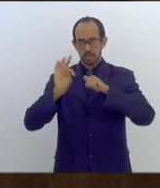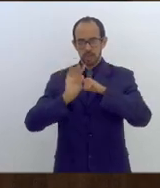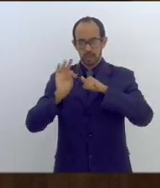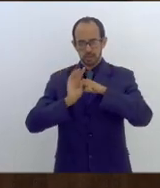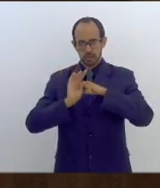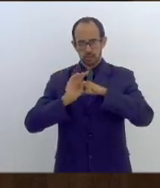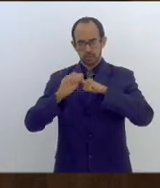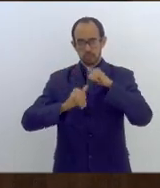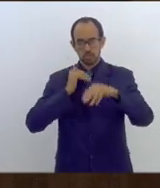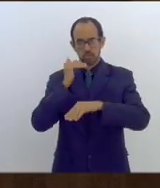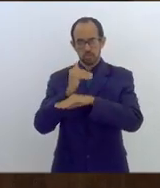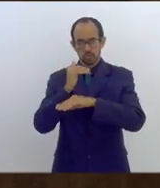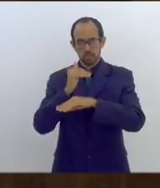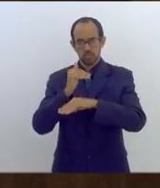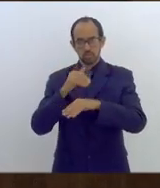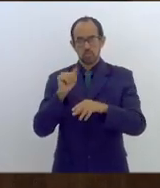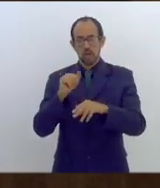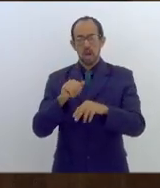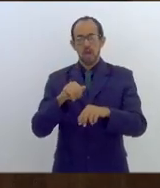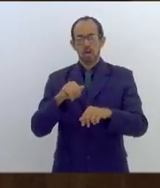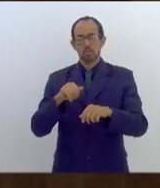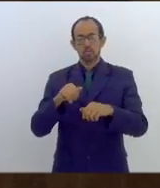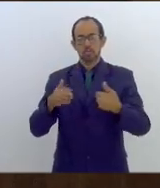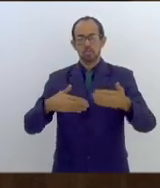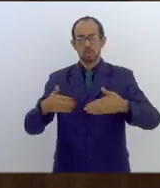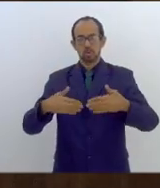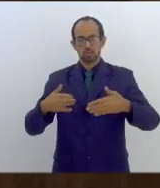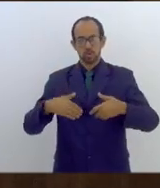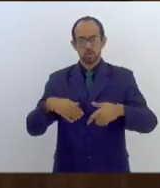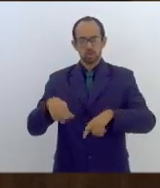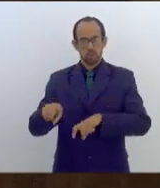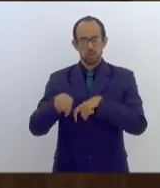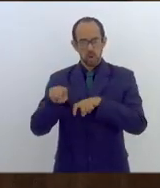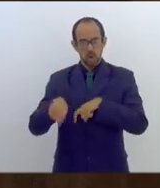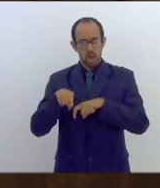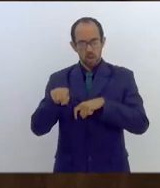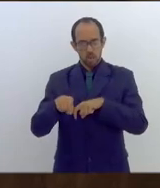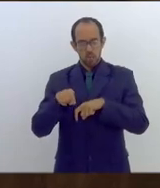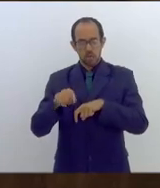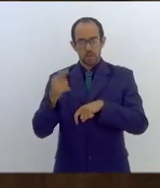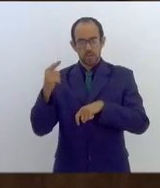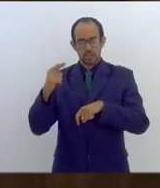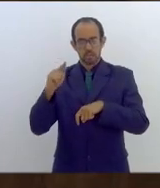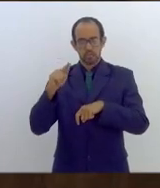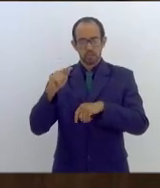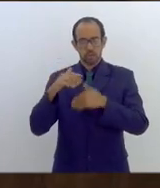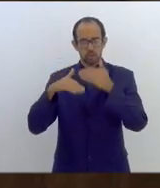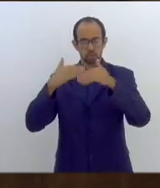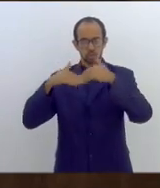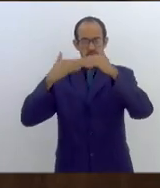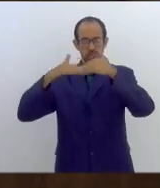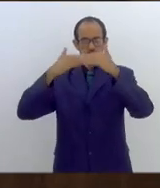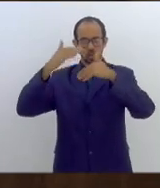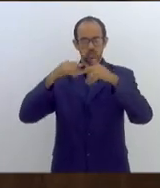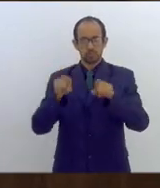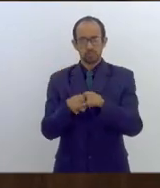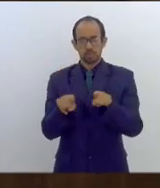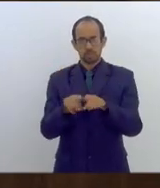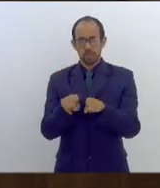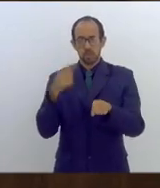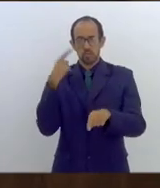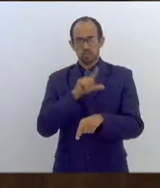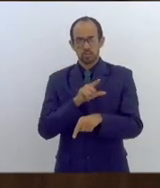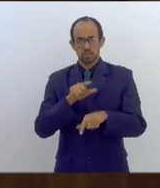médios produtores rurais, garantindo a sucessão rural, evitando o êxodo rural e viabilizando a